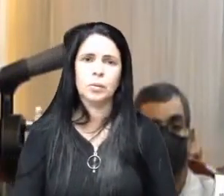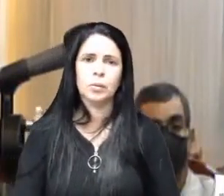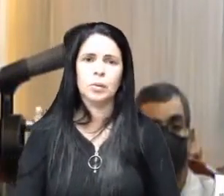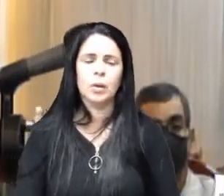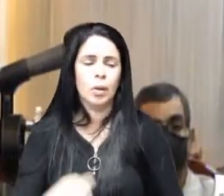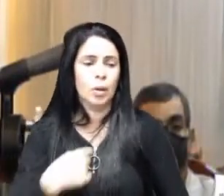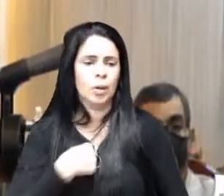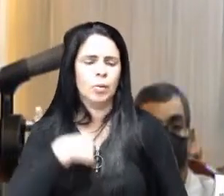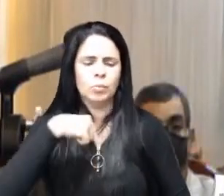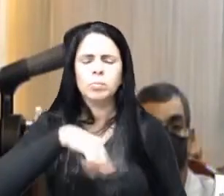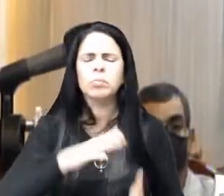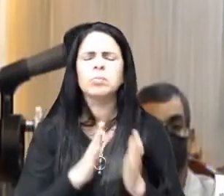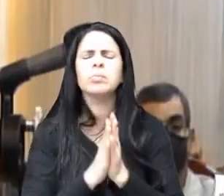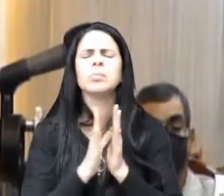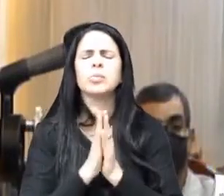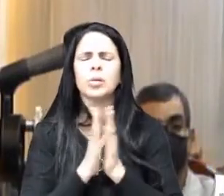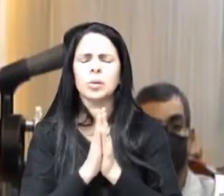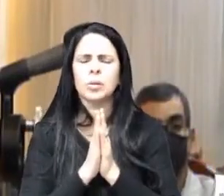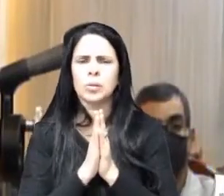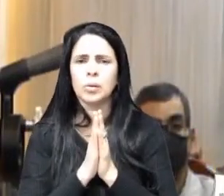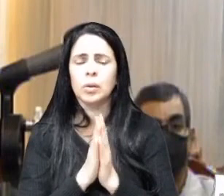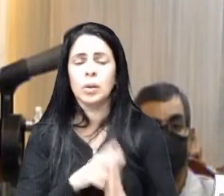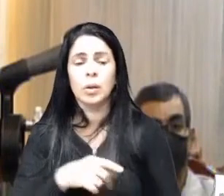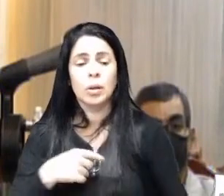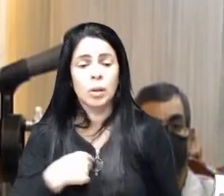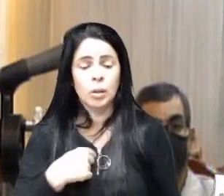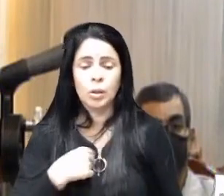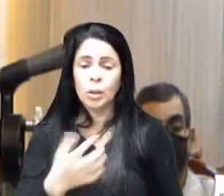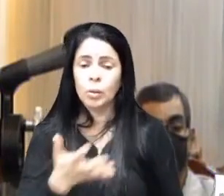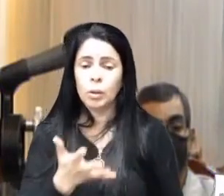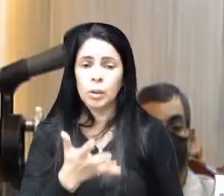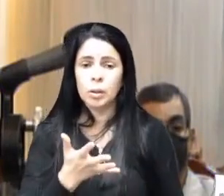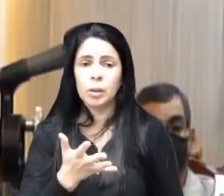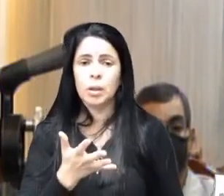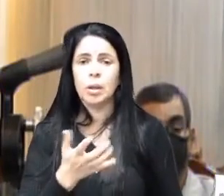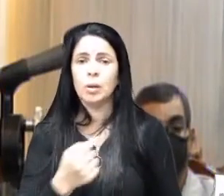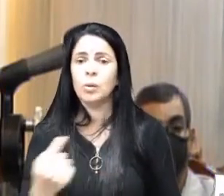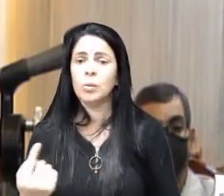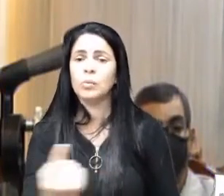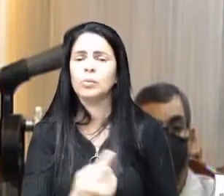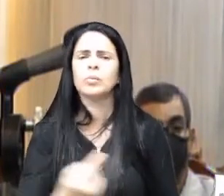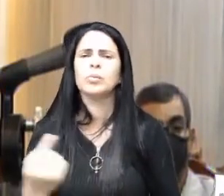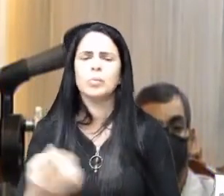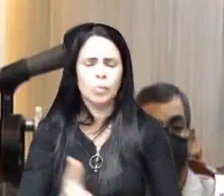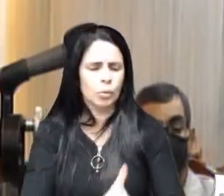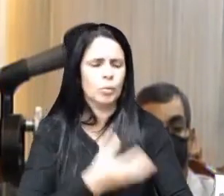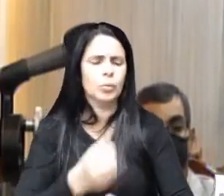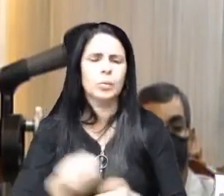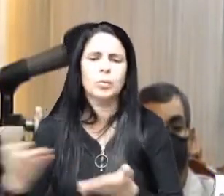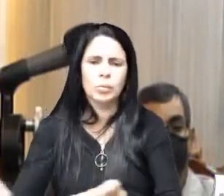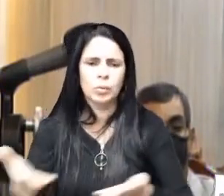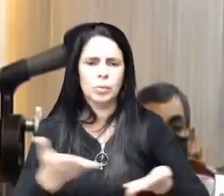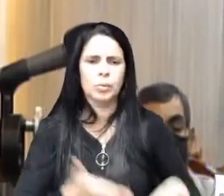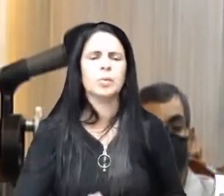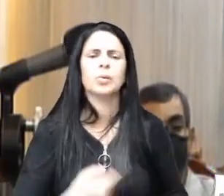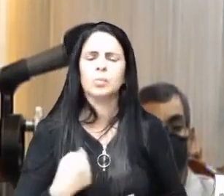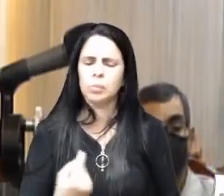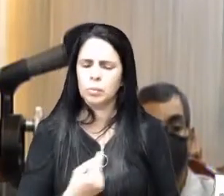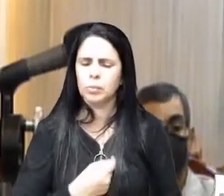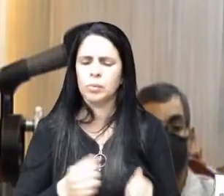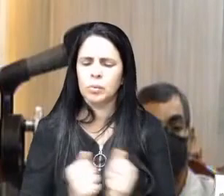estou orando. E eu quero convidar toda a igreja para orar comigo esta noite. Dizer: